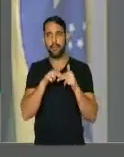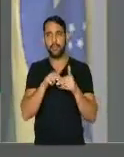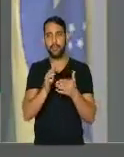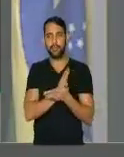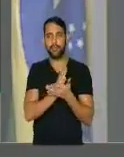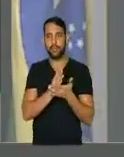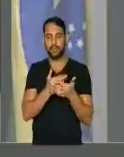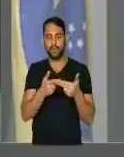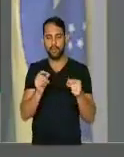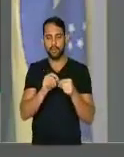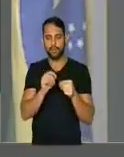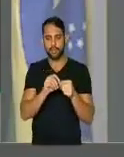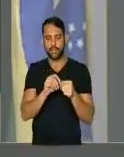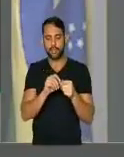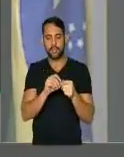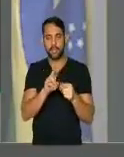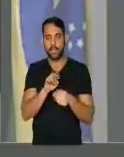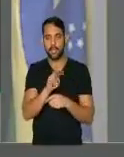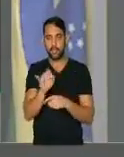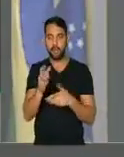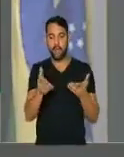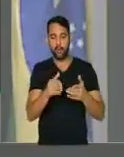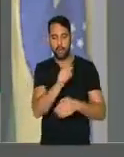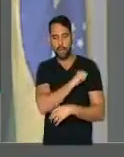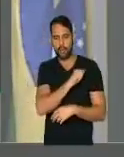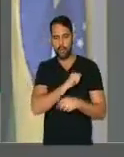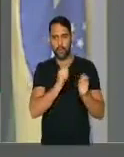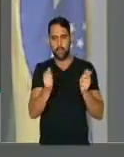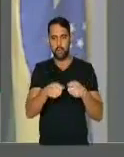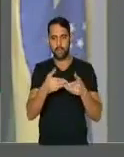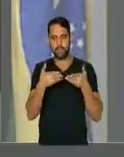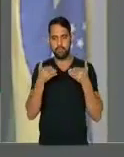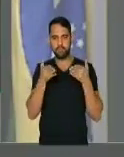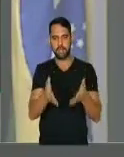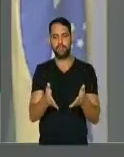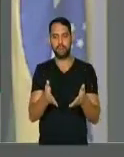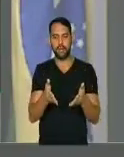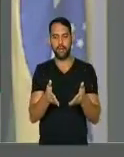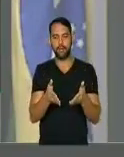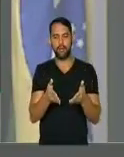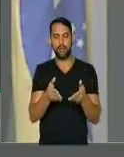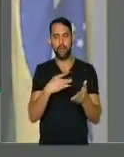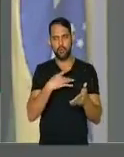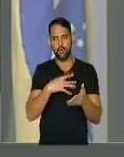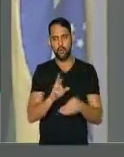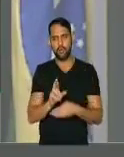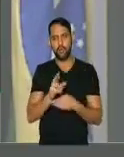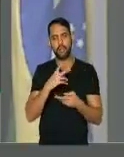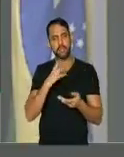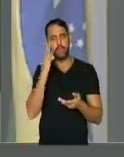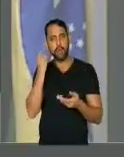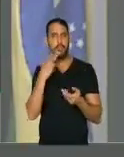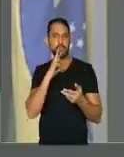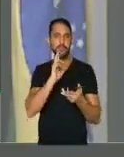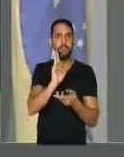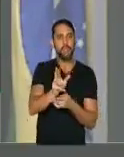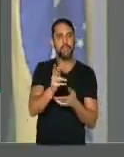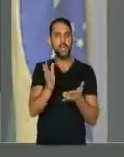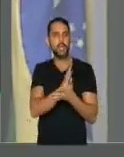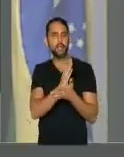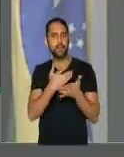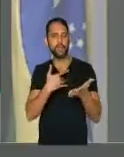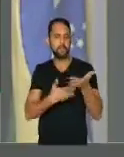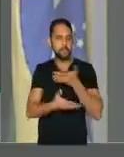praticamente uma coisa mais reativa. Agora o aluno pode participar com protagonismo. Então, o aluno ele